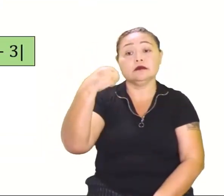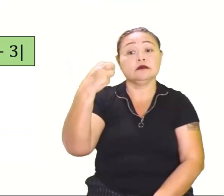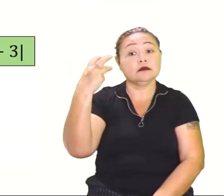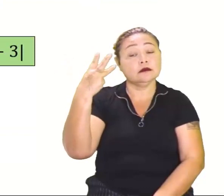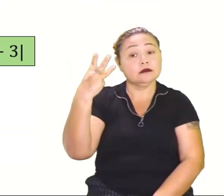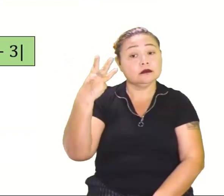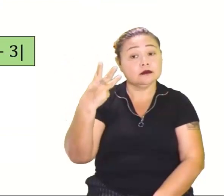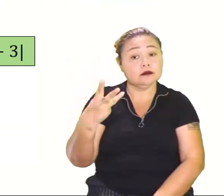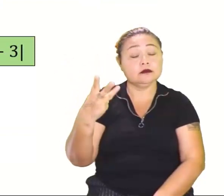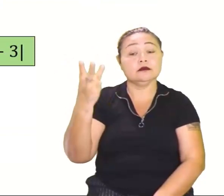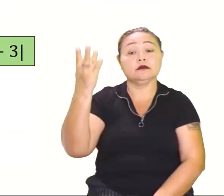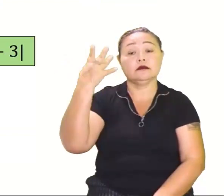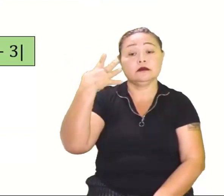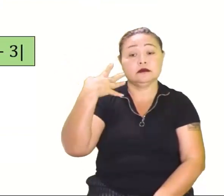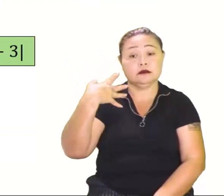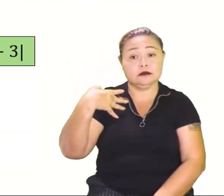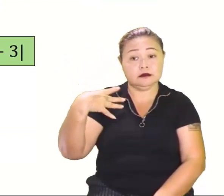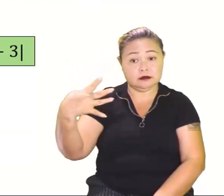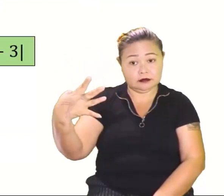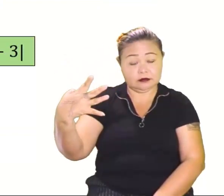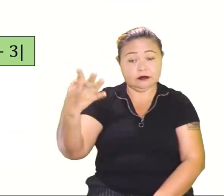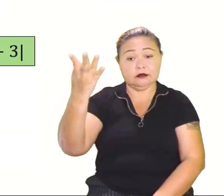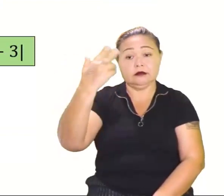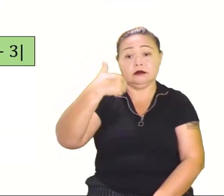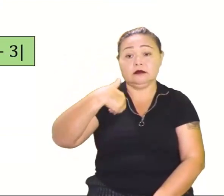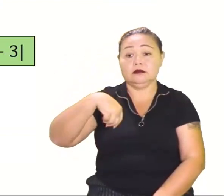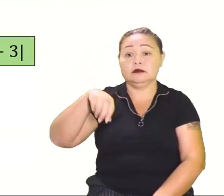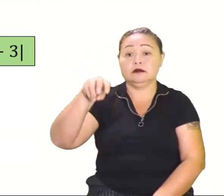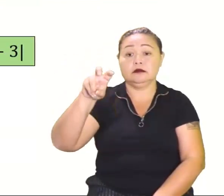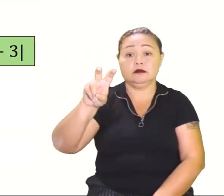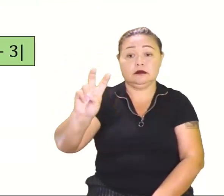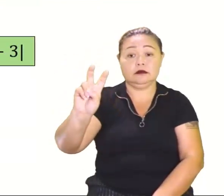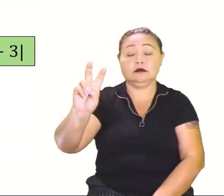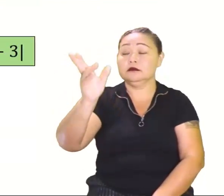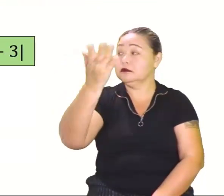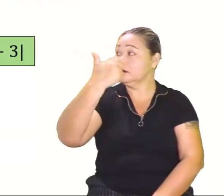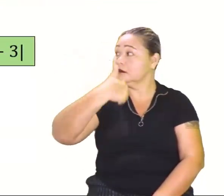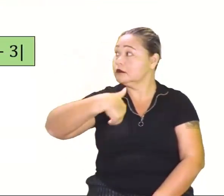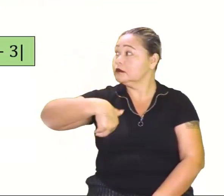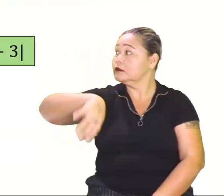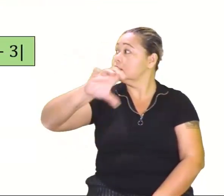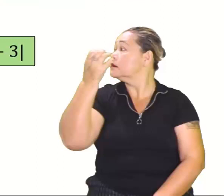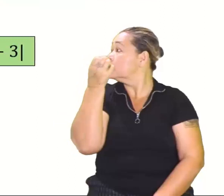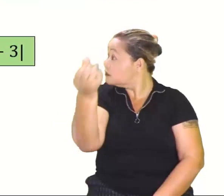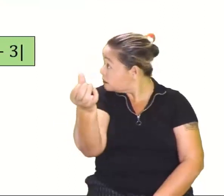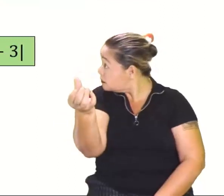2, 3, 4,